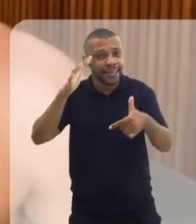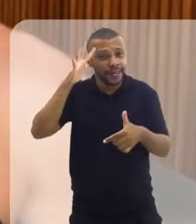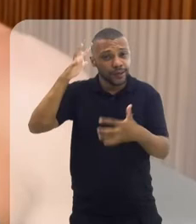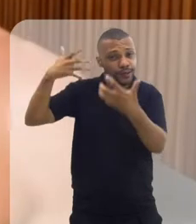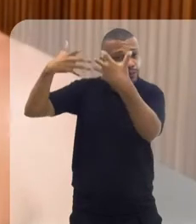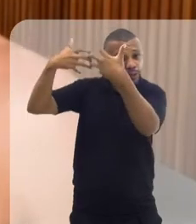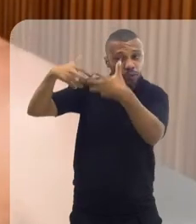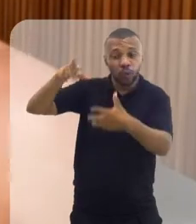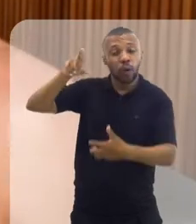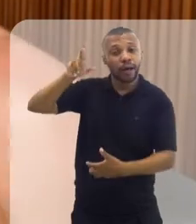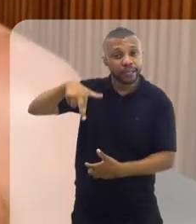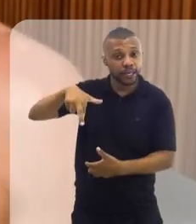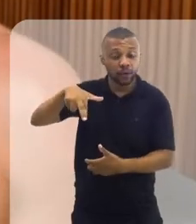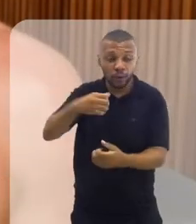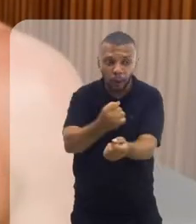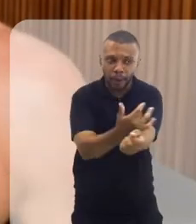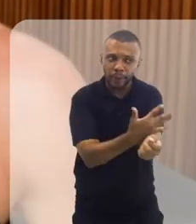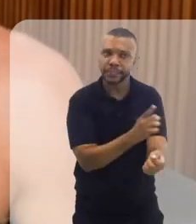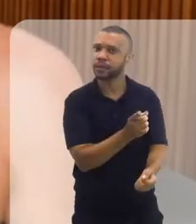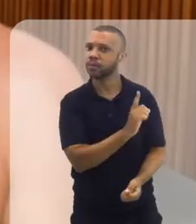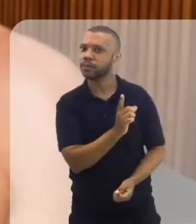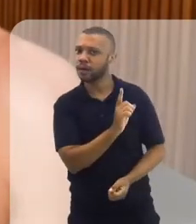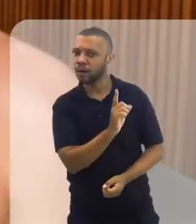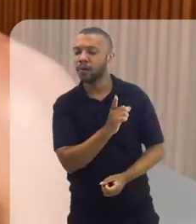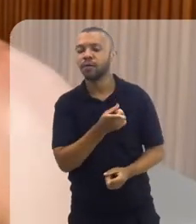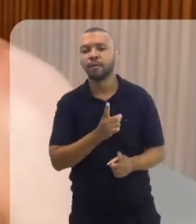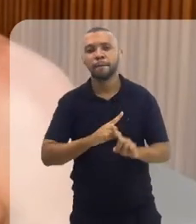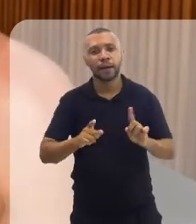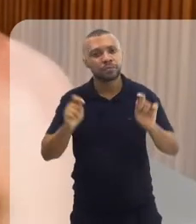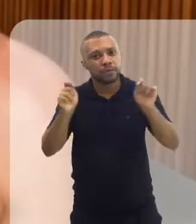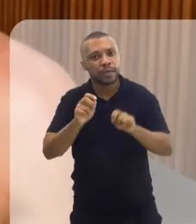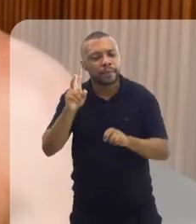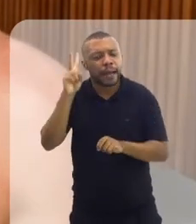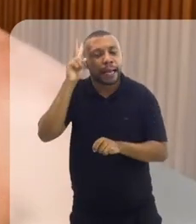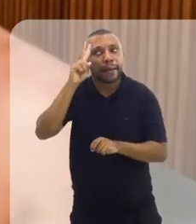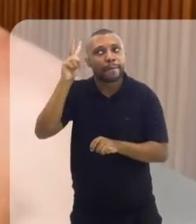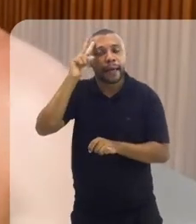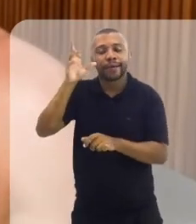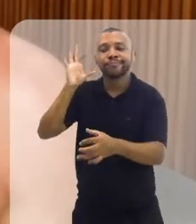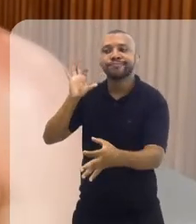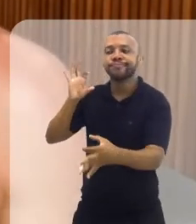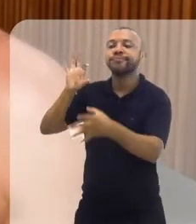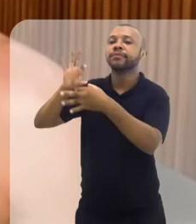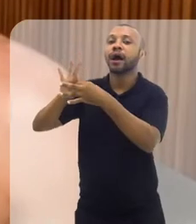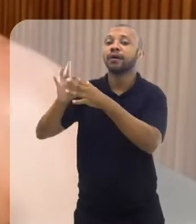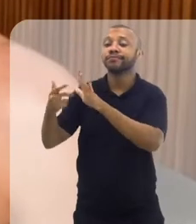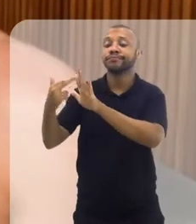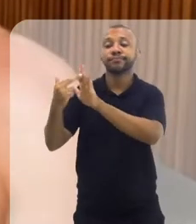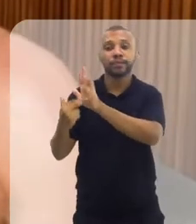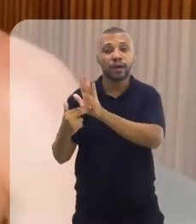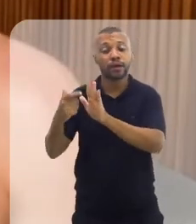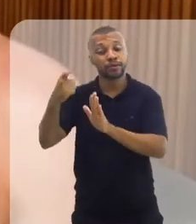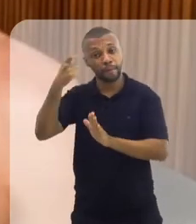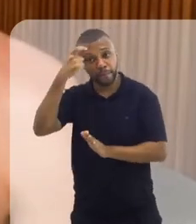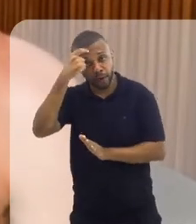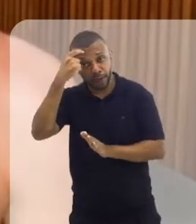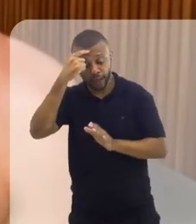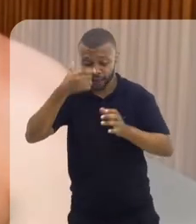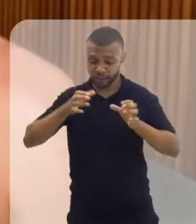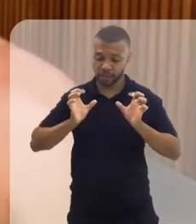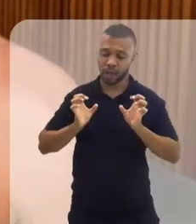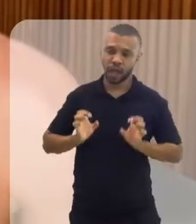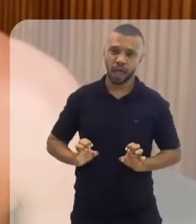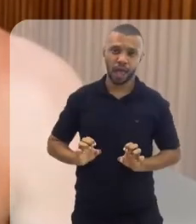que agir com a razão e não só com a emoção, eu pudesse lembrar e ir de encontro aos meus preceitos